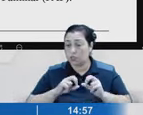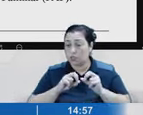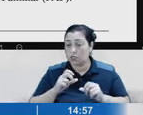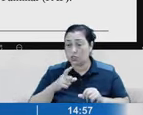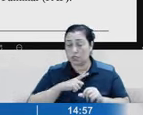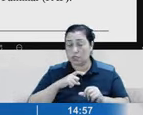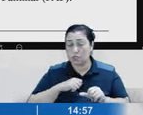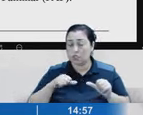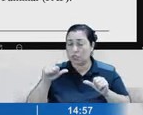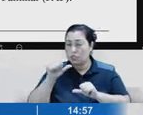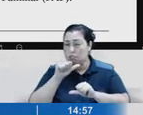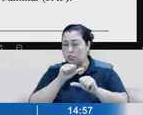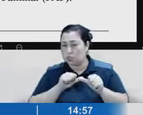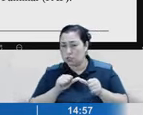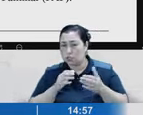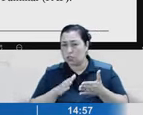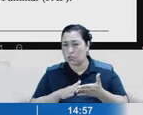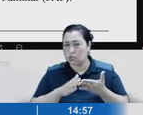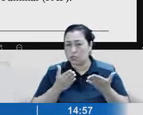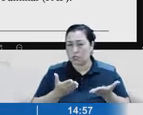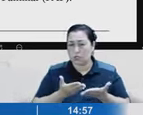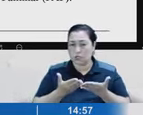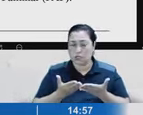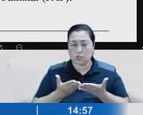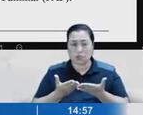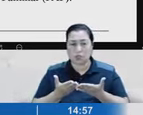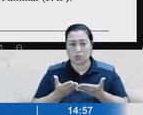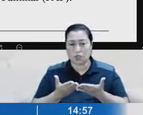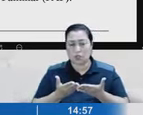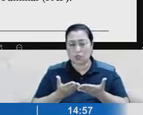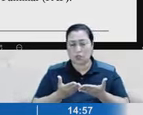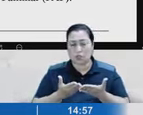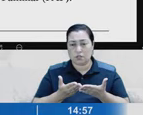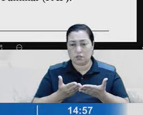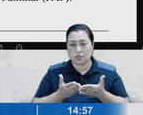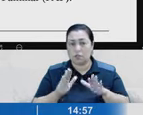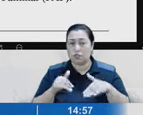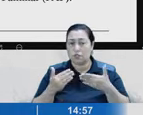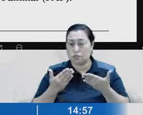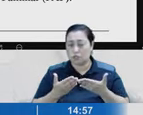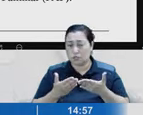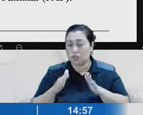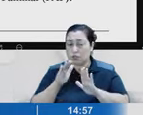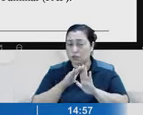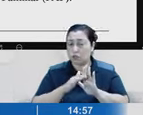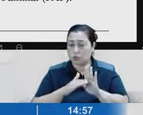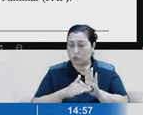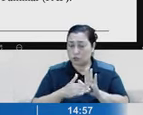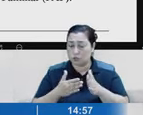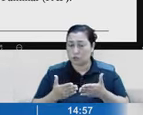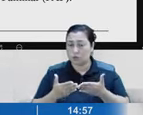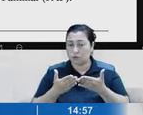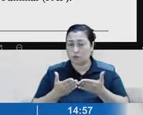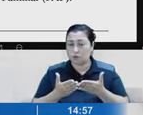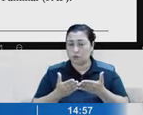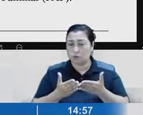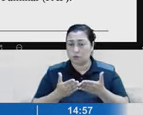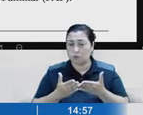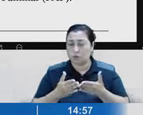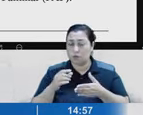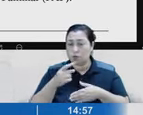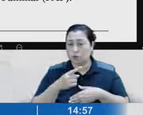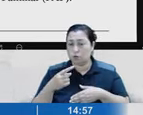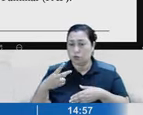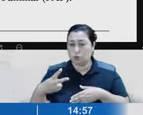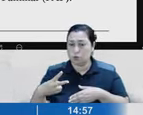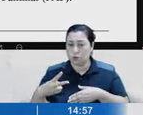uma alteração genética chamada instabilidade de microsatélite. Então, esses critérios foram criados, Amsterdã 1,